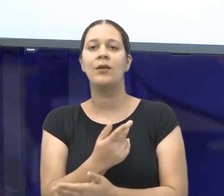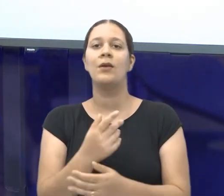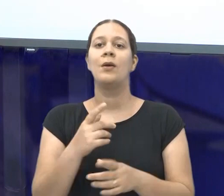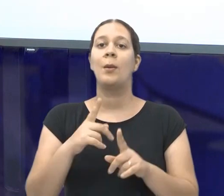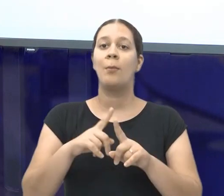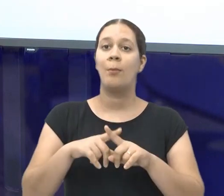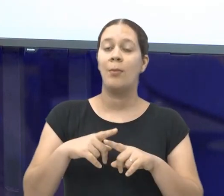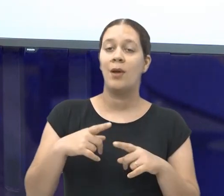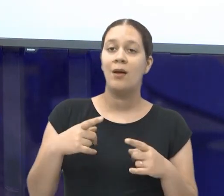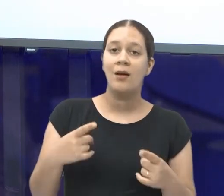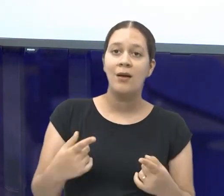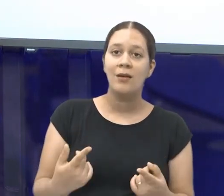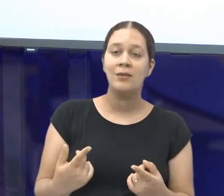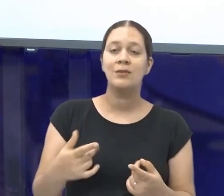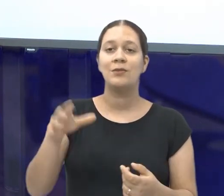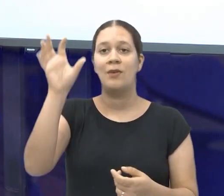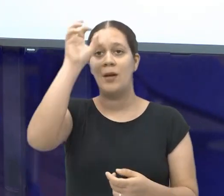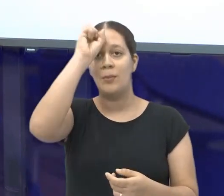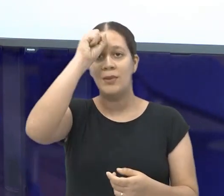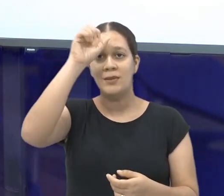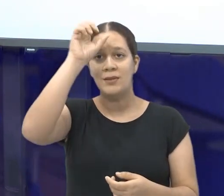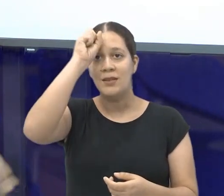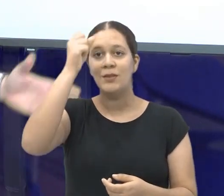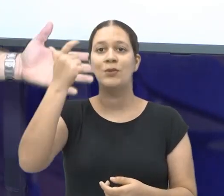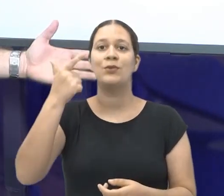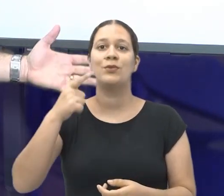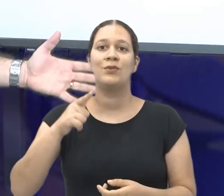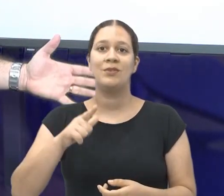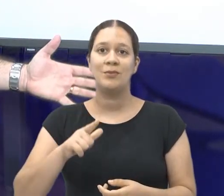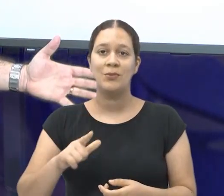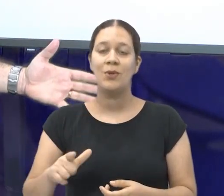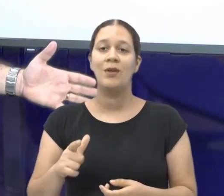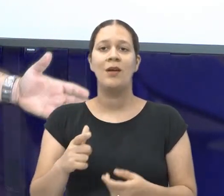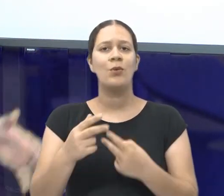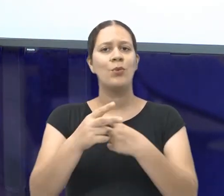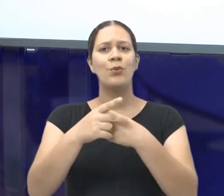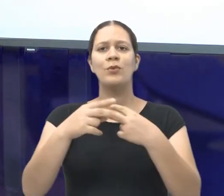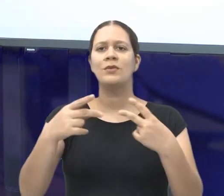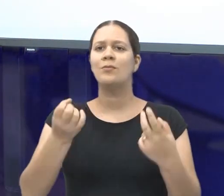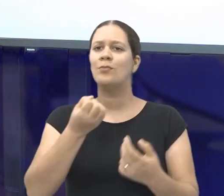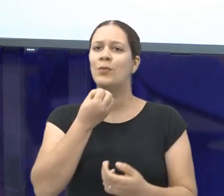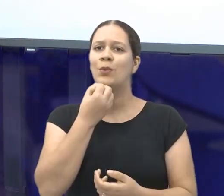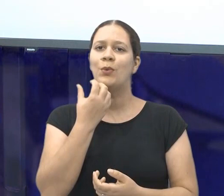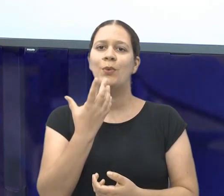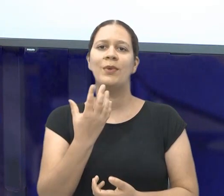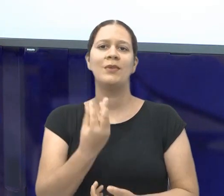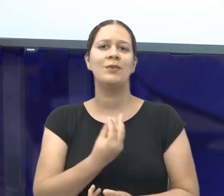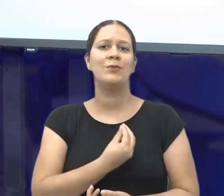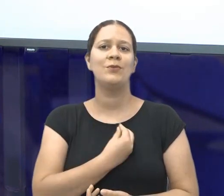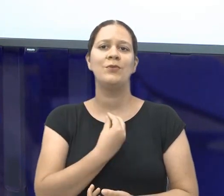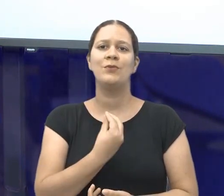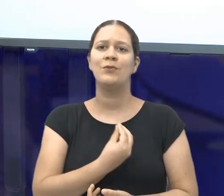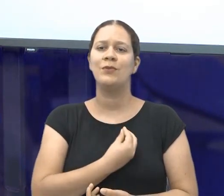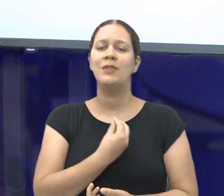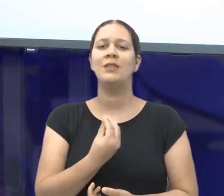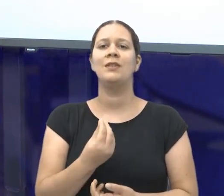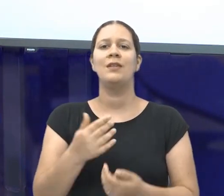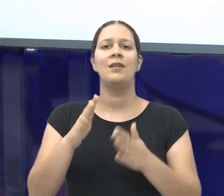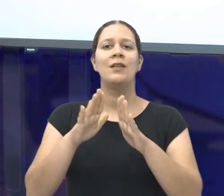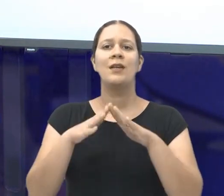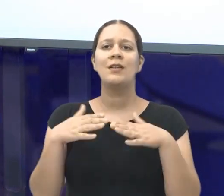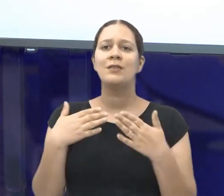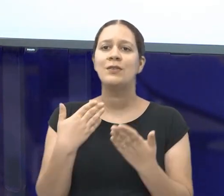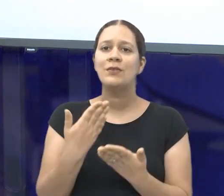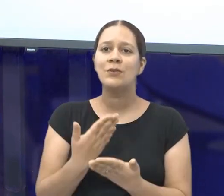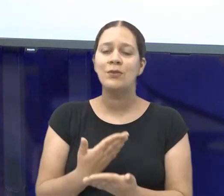possibilidade de corrigir, de aprender novamente. Isso é uma das coisas boas da vida, de estarmos na escola